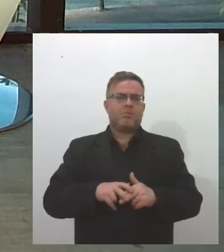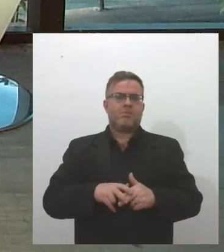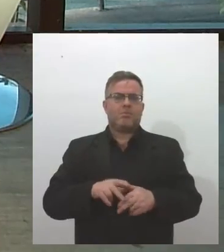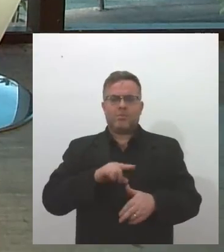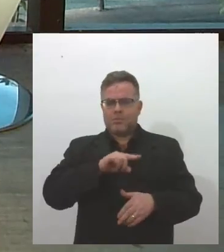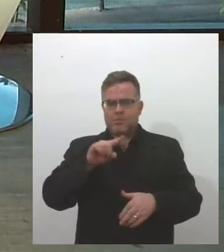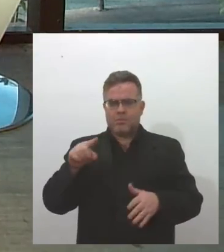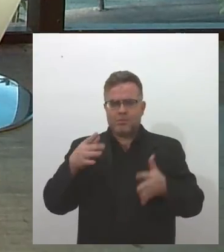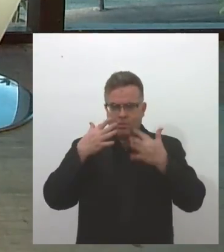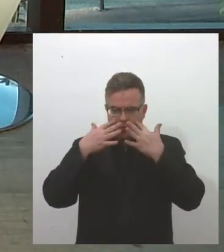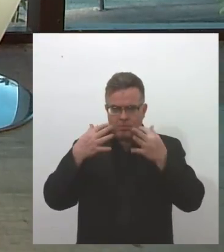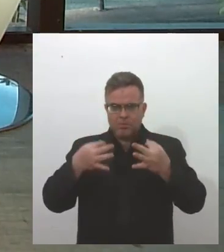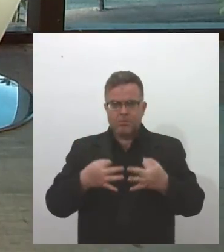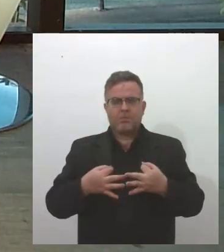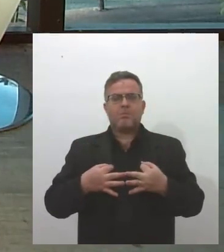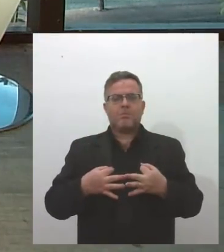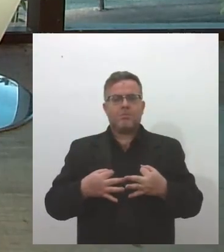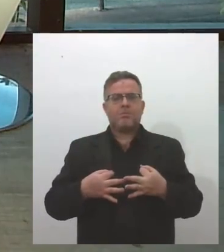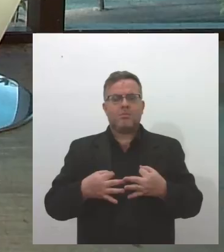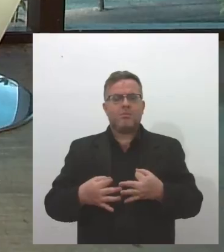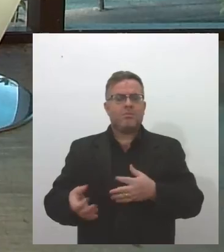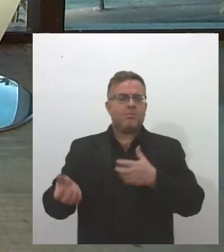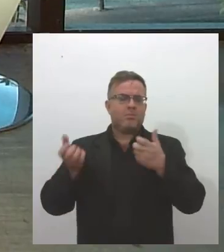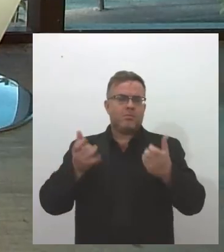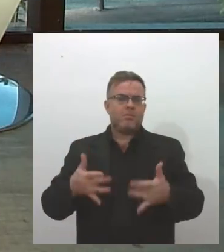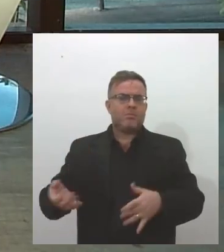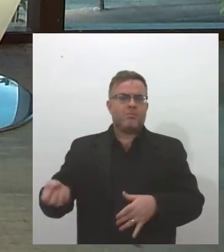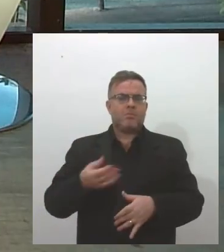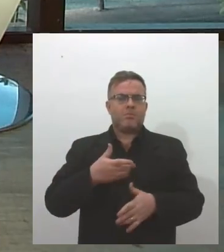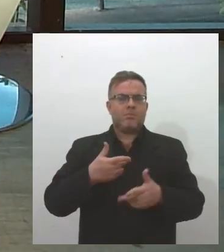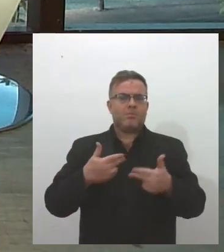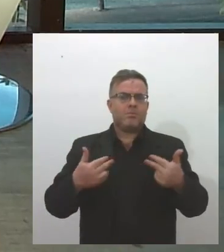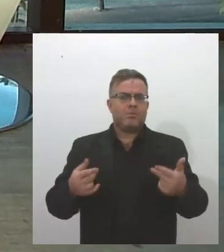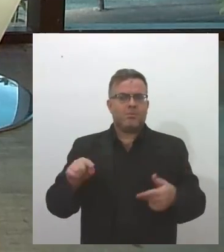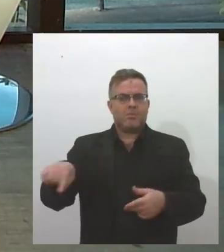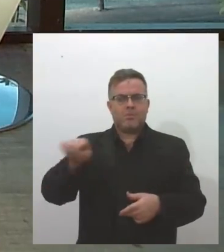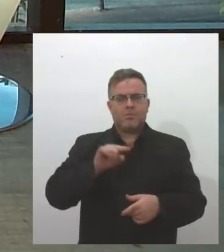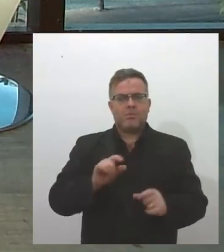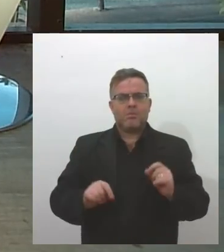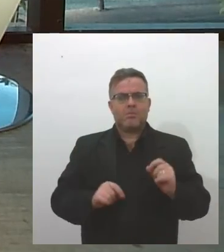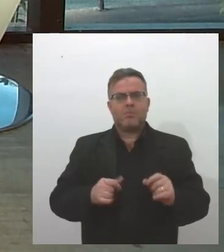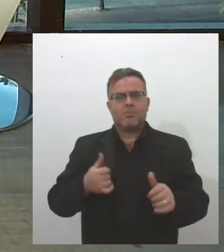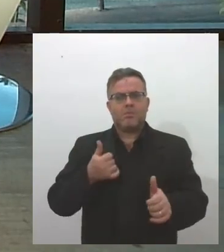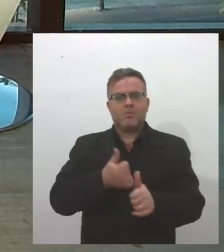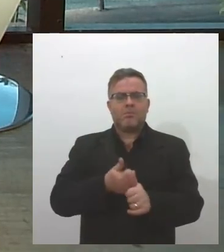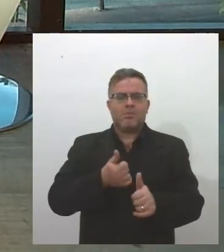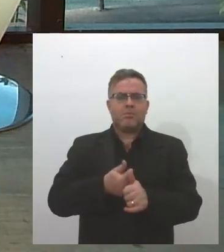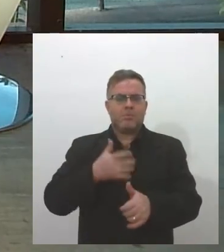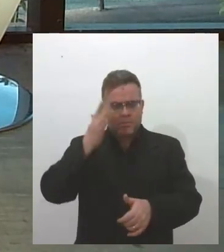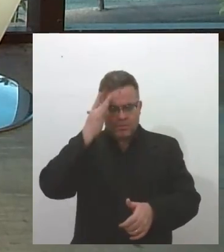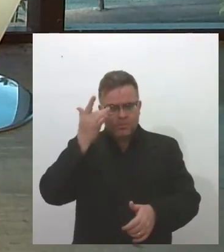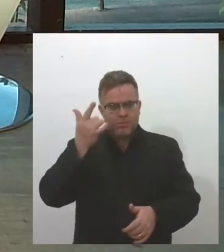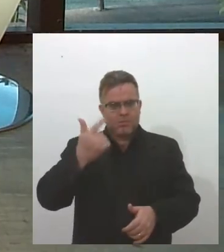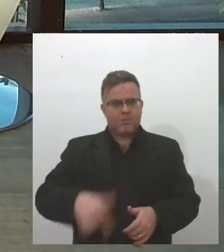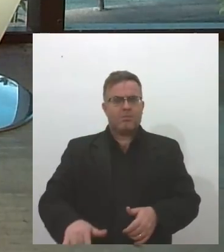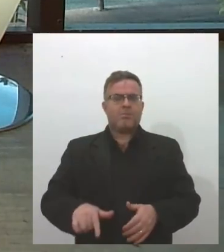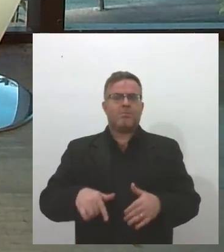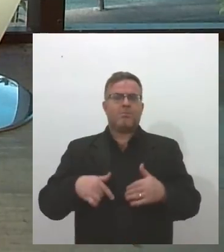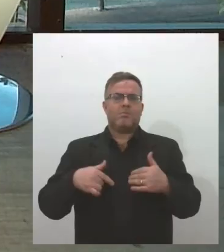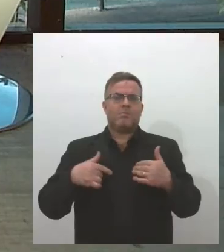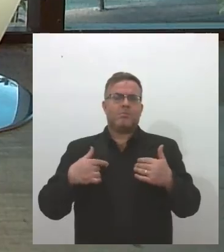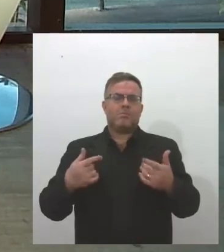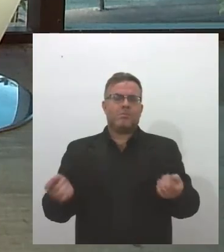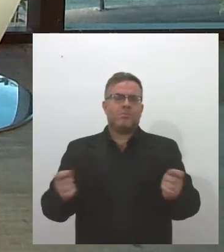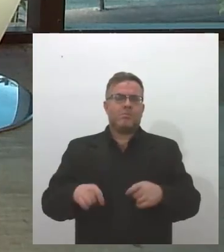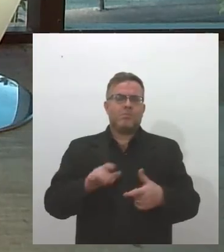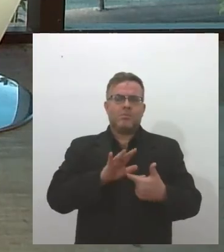porque a Aline Braga traz sempre novidades. Gente, você que nos acompanha até agora, não esqueça que amanhã tem mais Além da Pauta, falando sobre as potencialidades